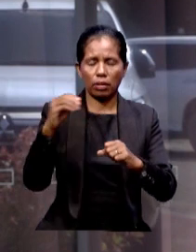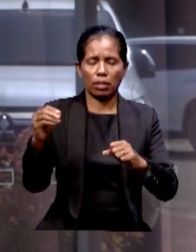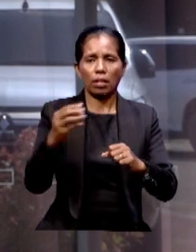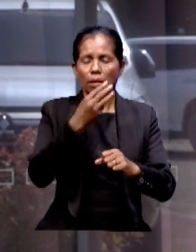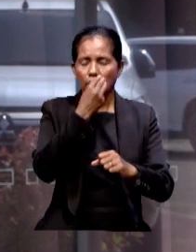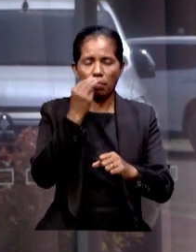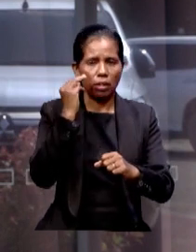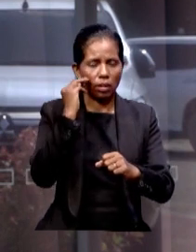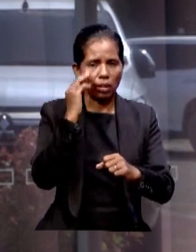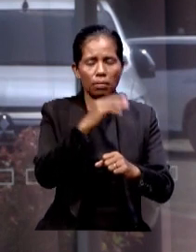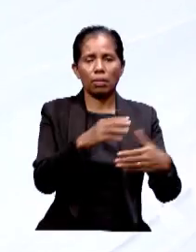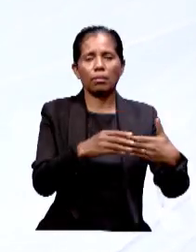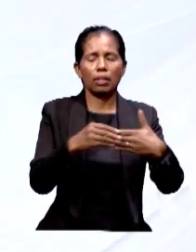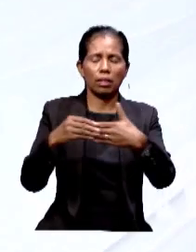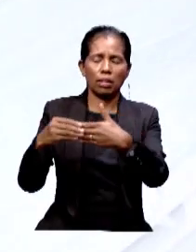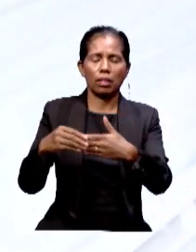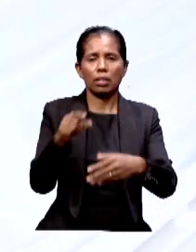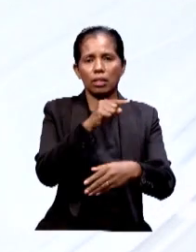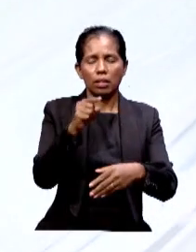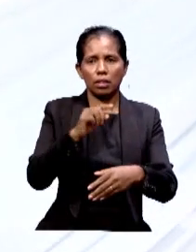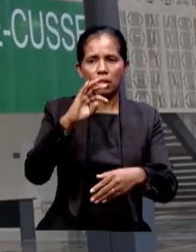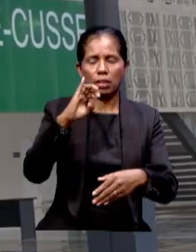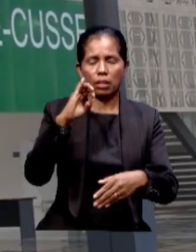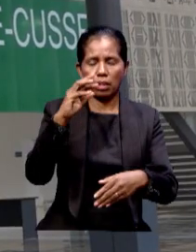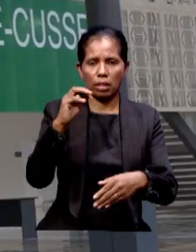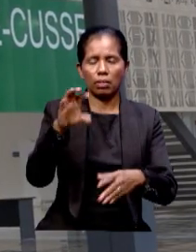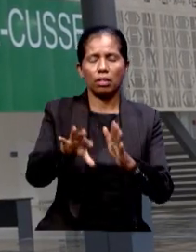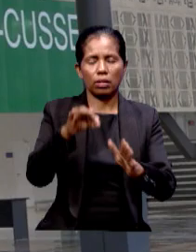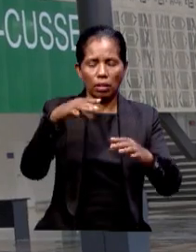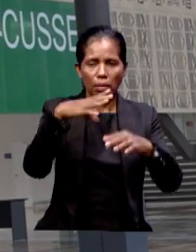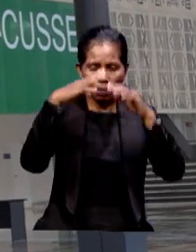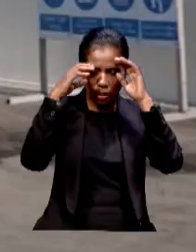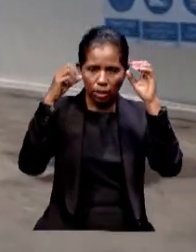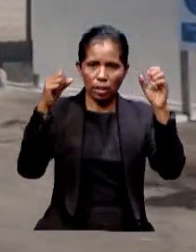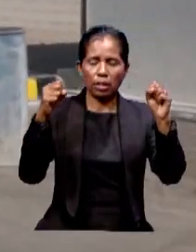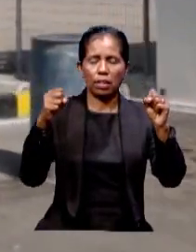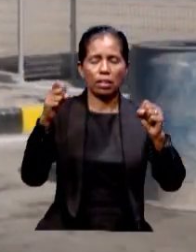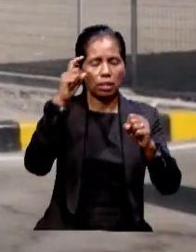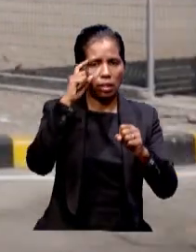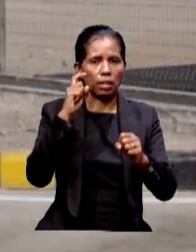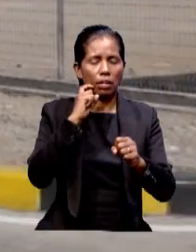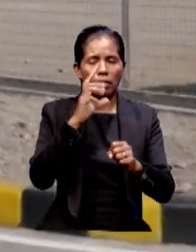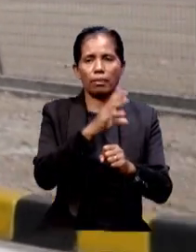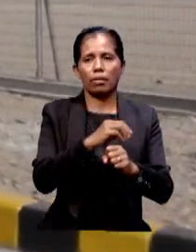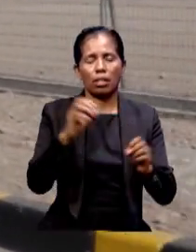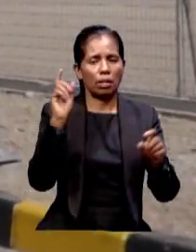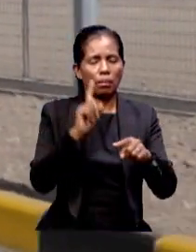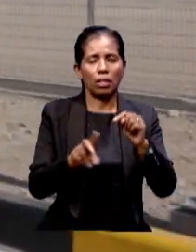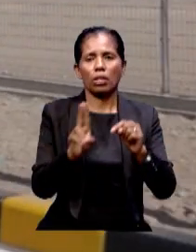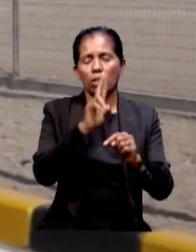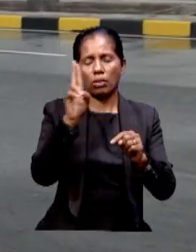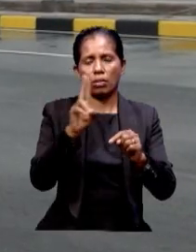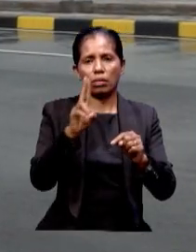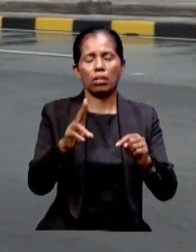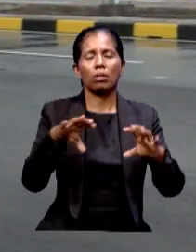Maria Alcatiri Balidera ZIMS, hilihusi presidente partido CNRT Kairala Xanana Guzmão. Tambane, labele usa maneira